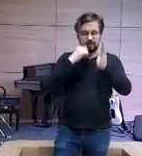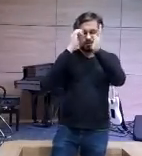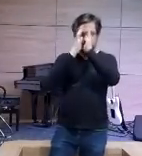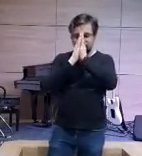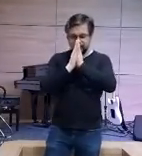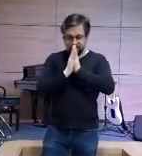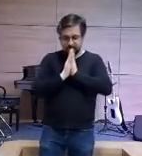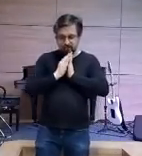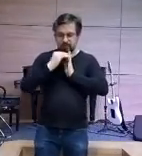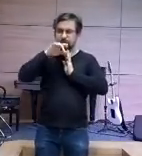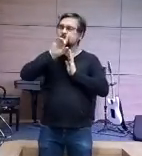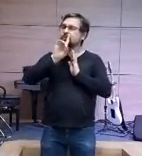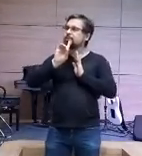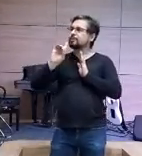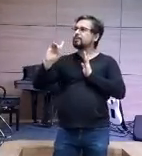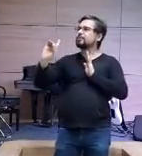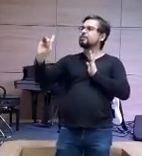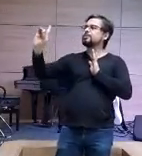te